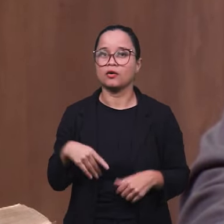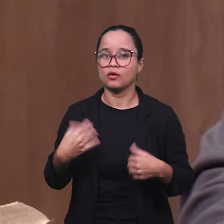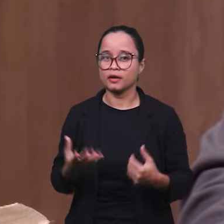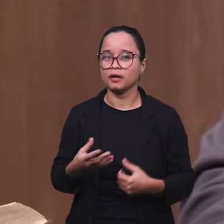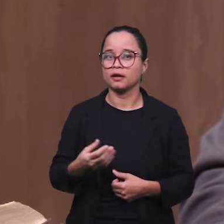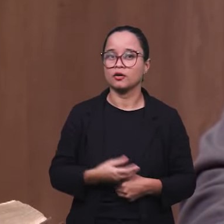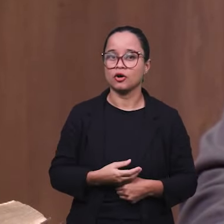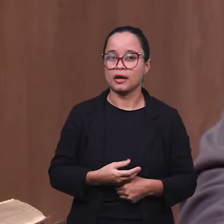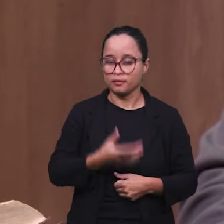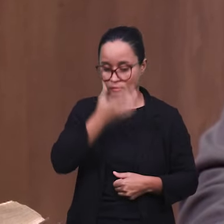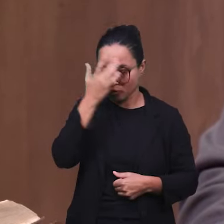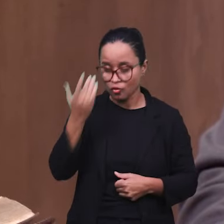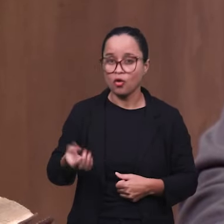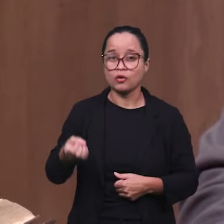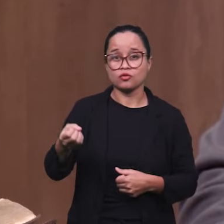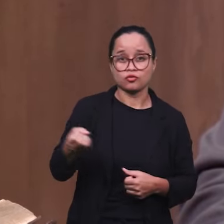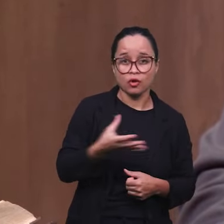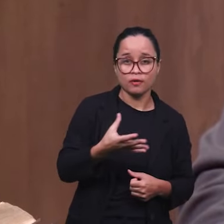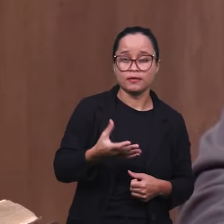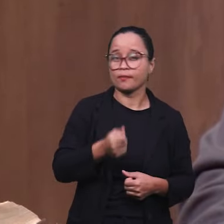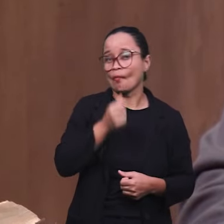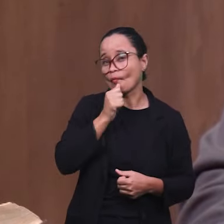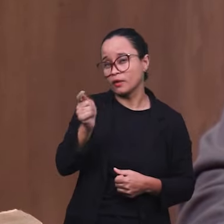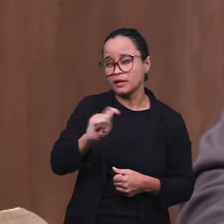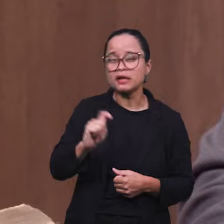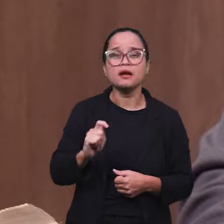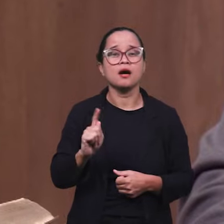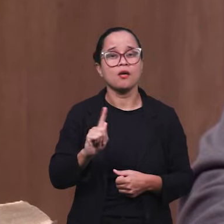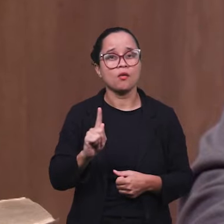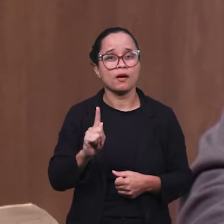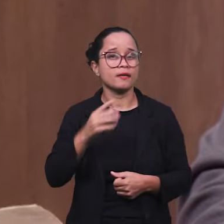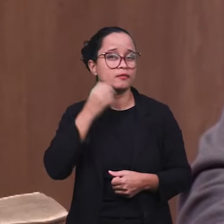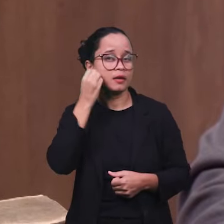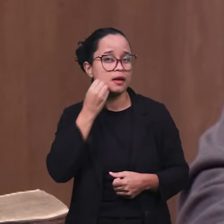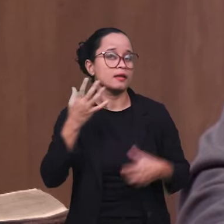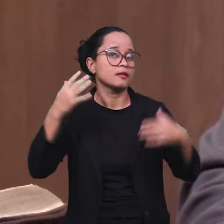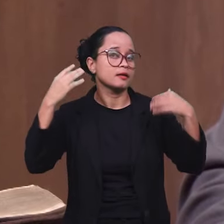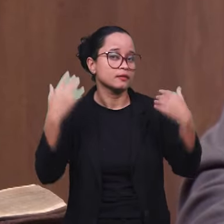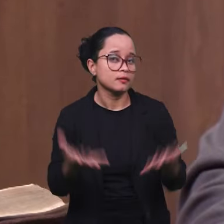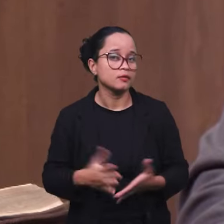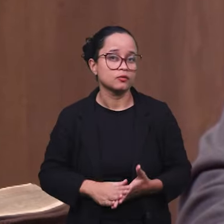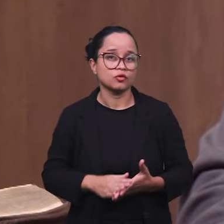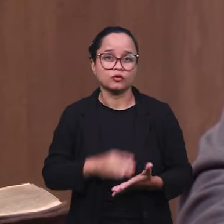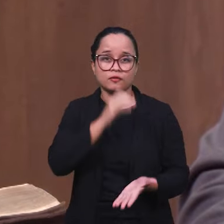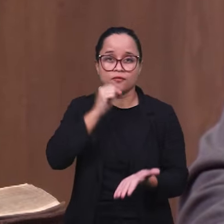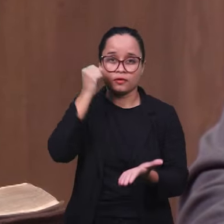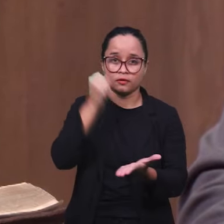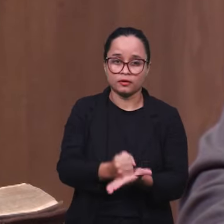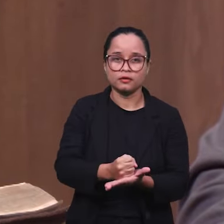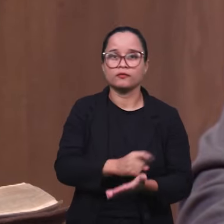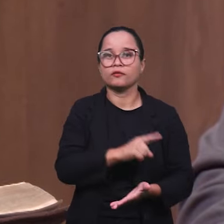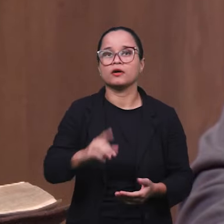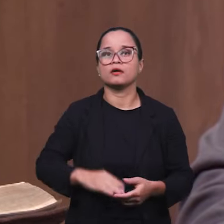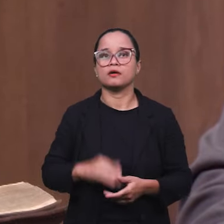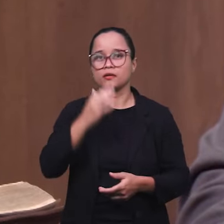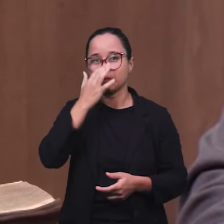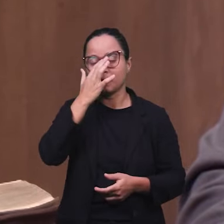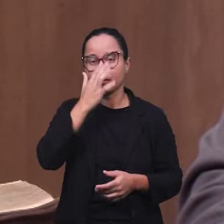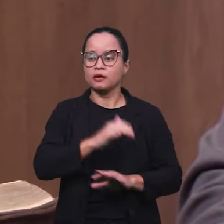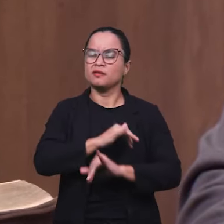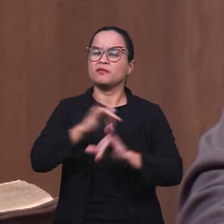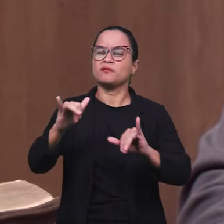que os novos não passaram por elas. Então a palavra diz no Velho Testamento: não